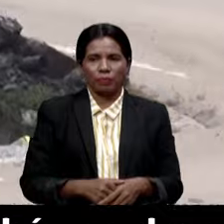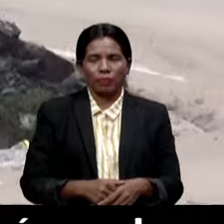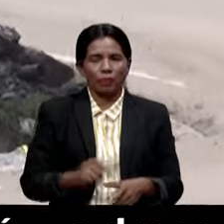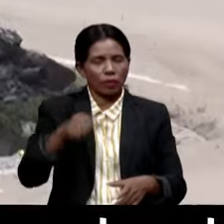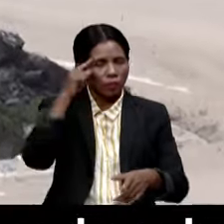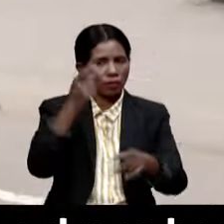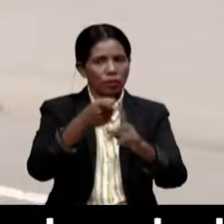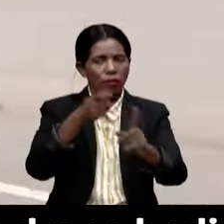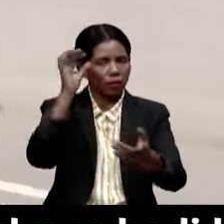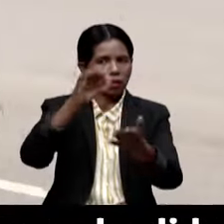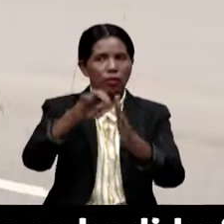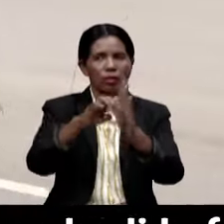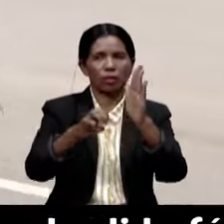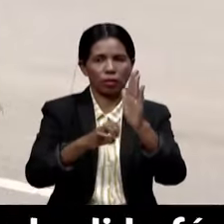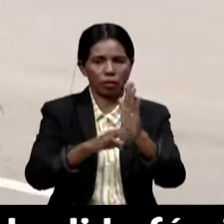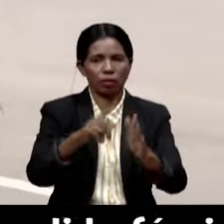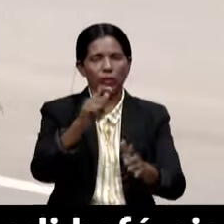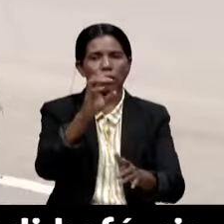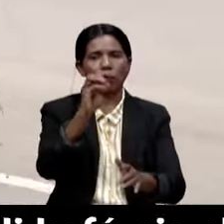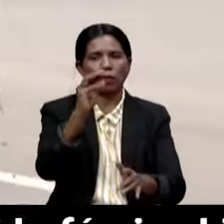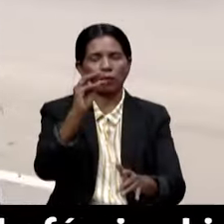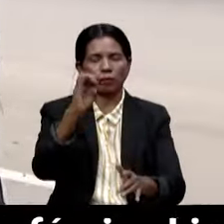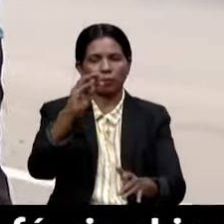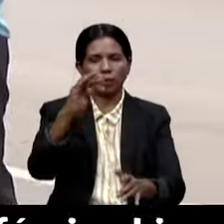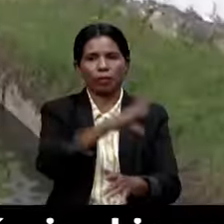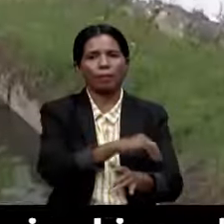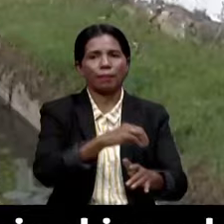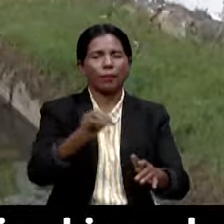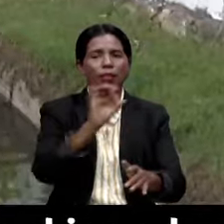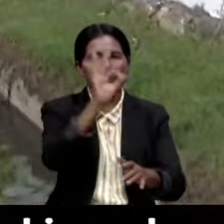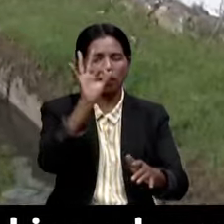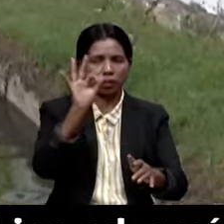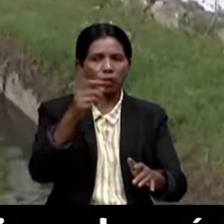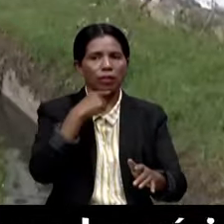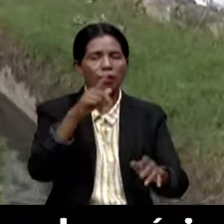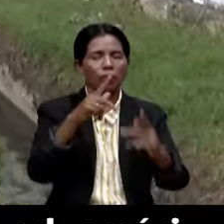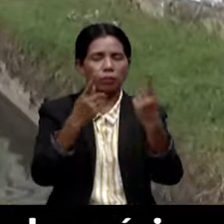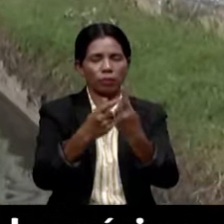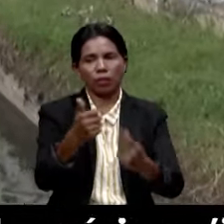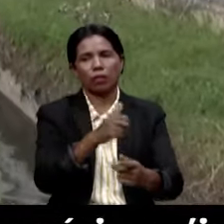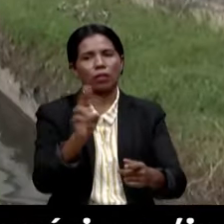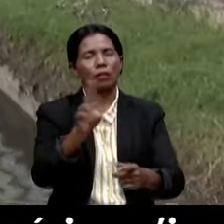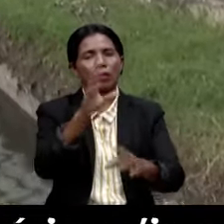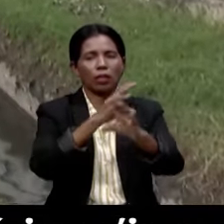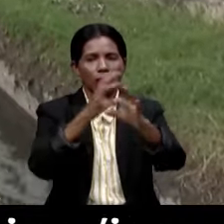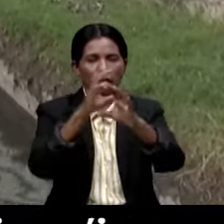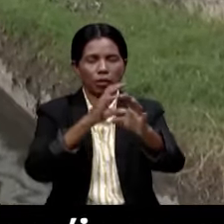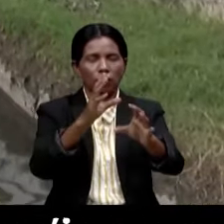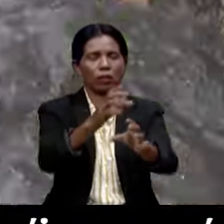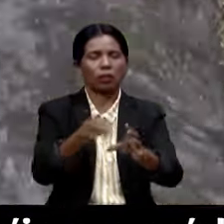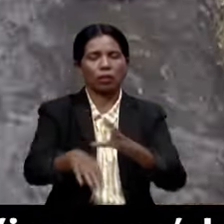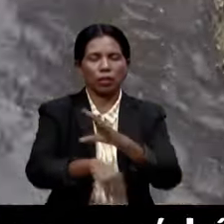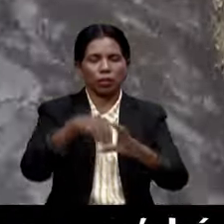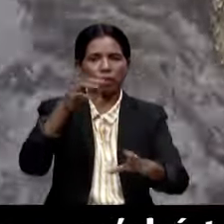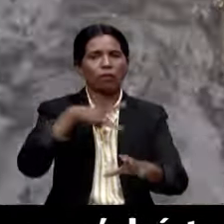Governo lihusi secretário de Estado assunto toponímia na organização urbana, sexta ne, orienta companhia Balon usa careta ou de supa fuer e a